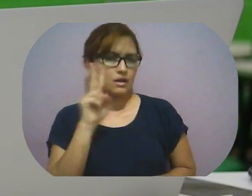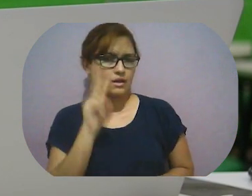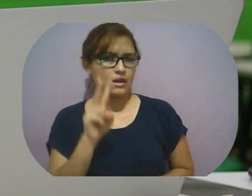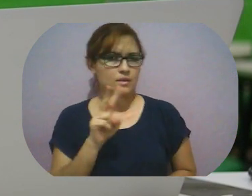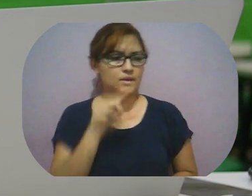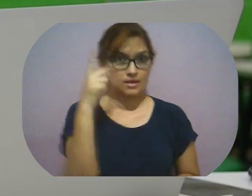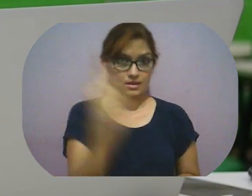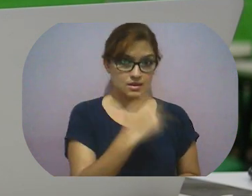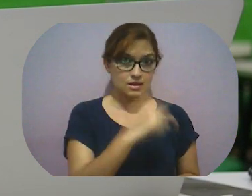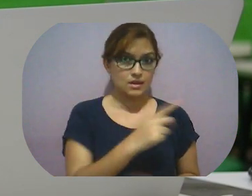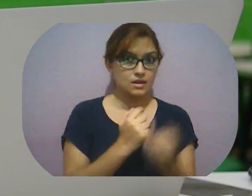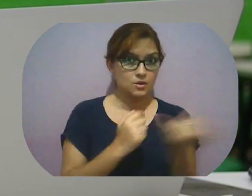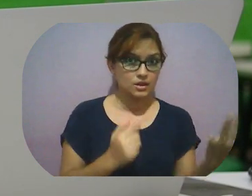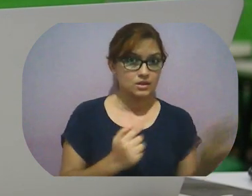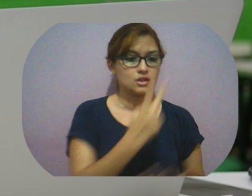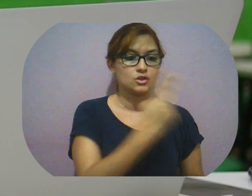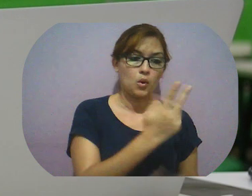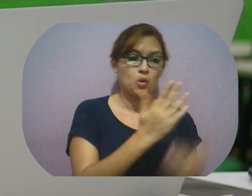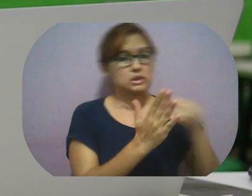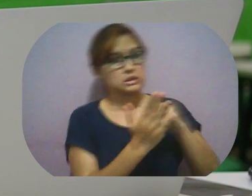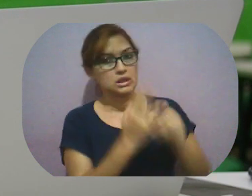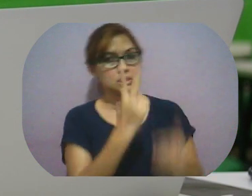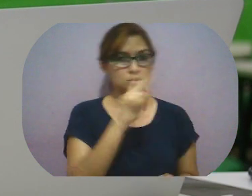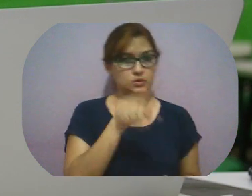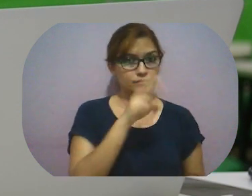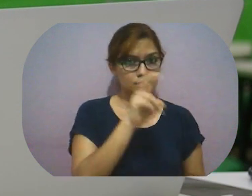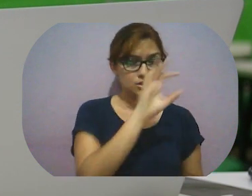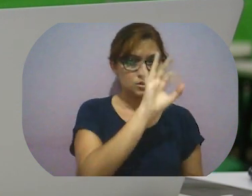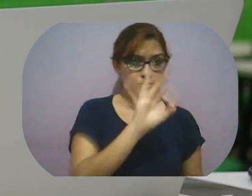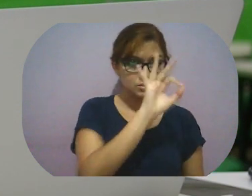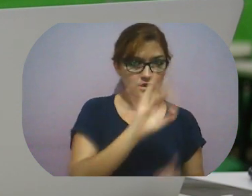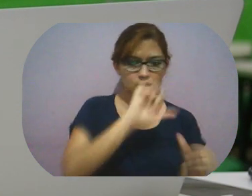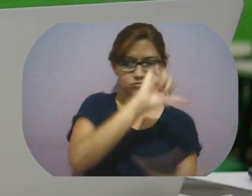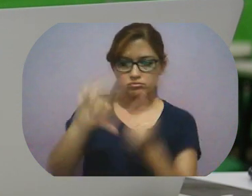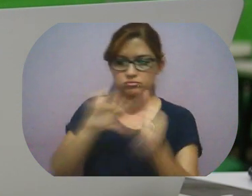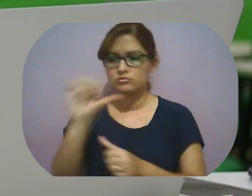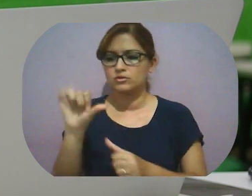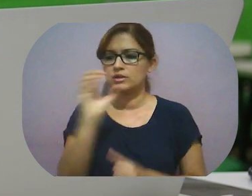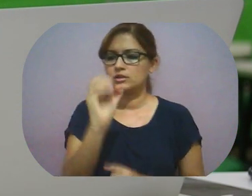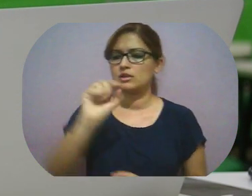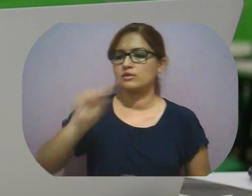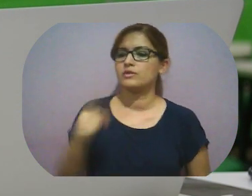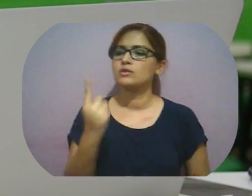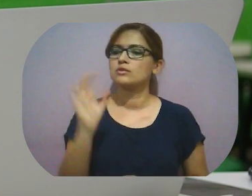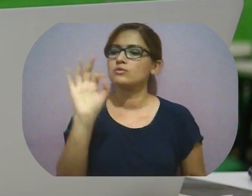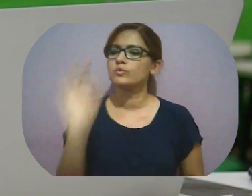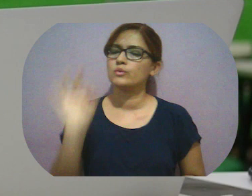mediu 50 ml para 1 litro, que corresponde a 1000 ml.